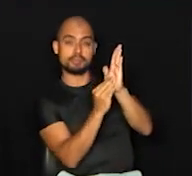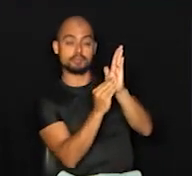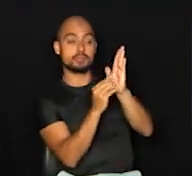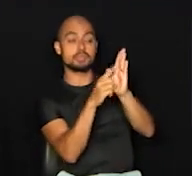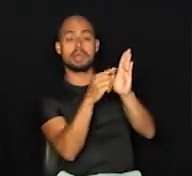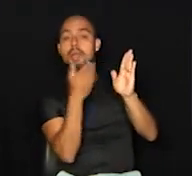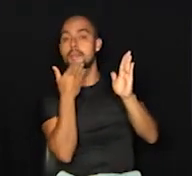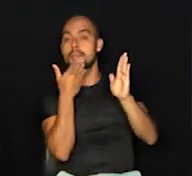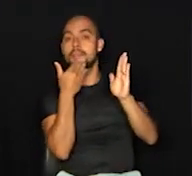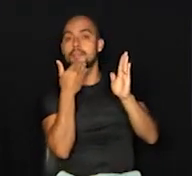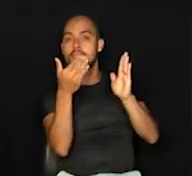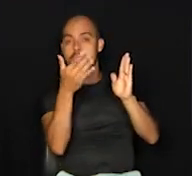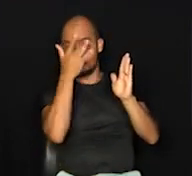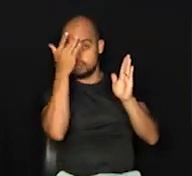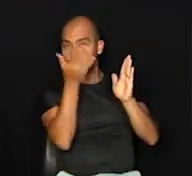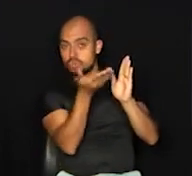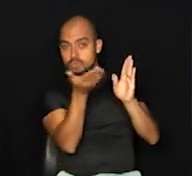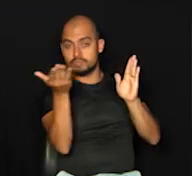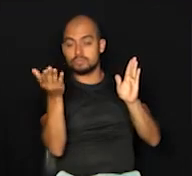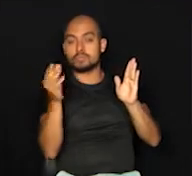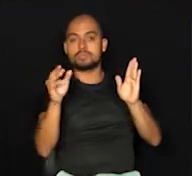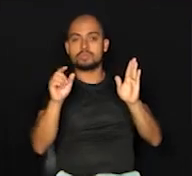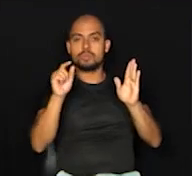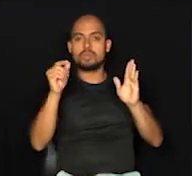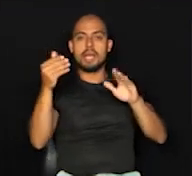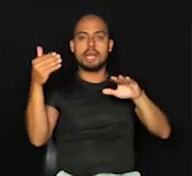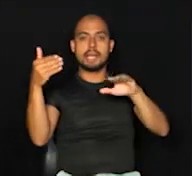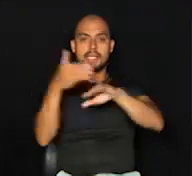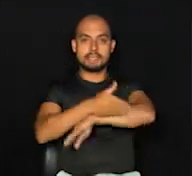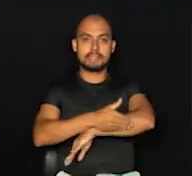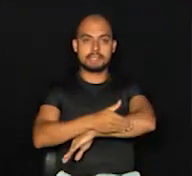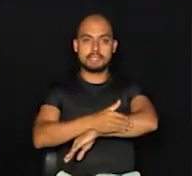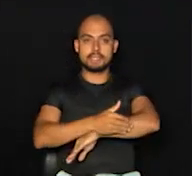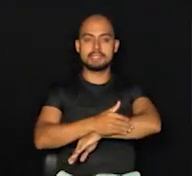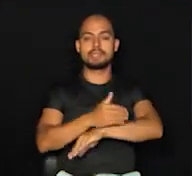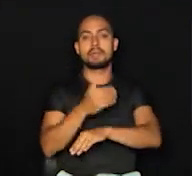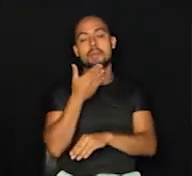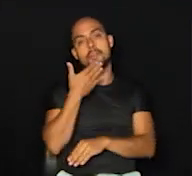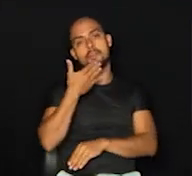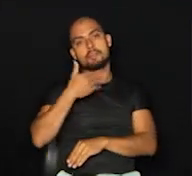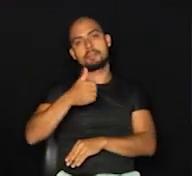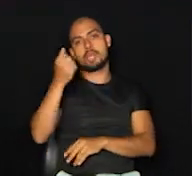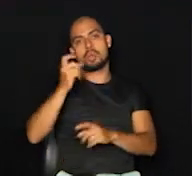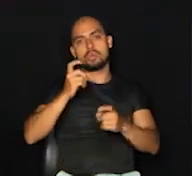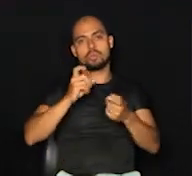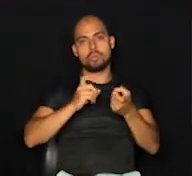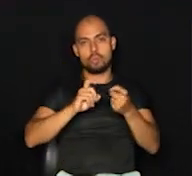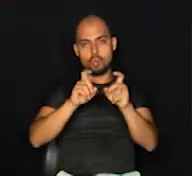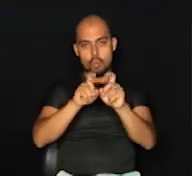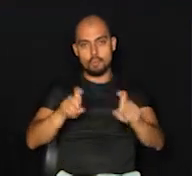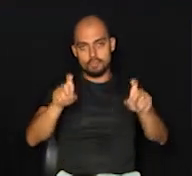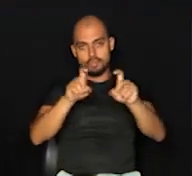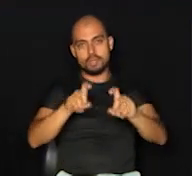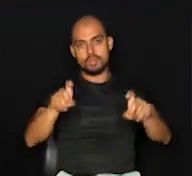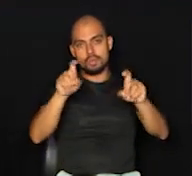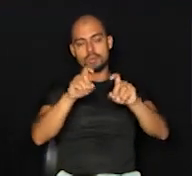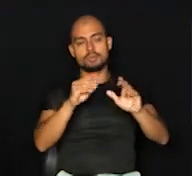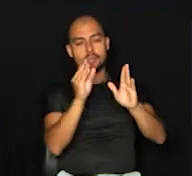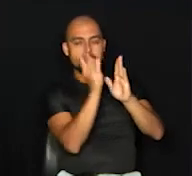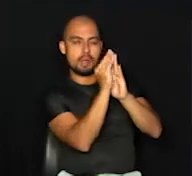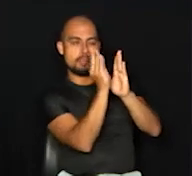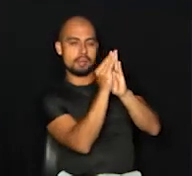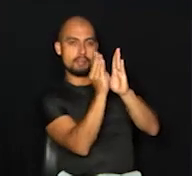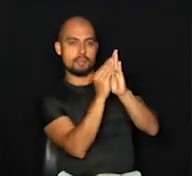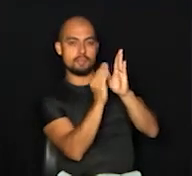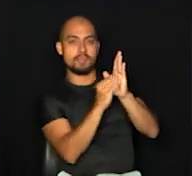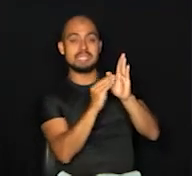pedem para que as pessoas acessem preferencialmente pelo computador para então preencher esse formulário.